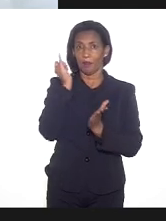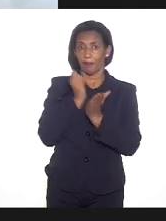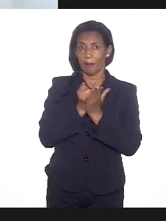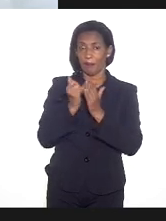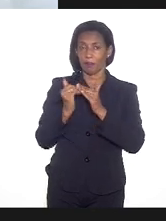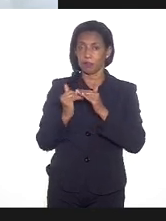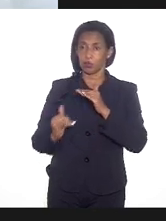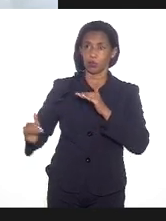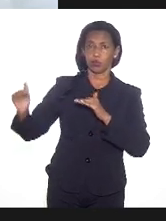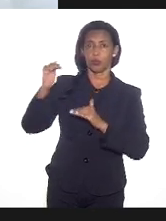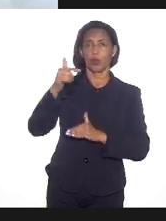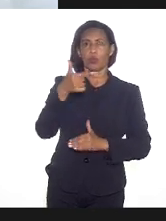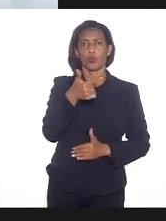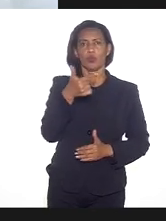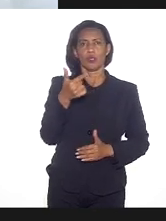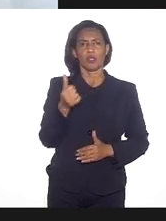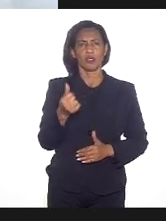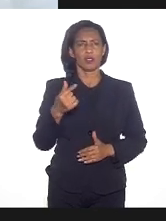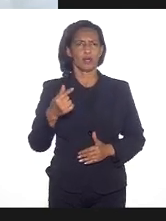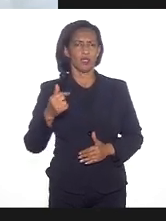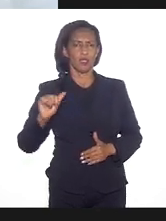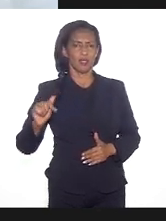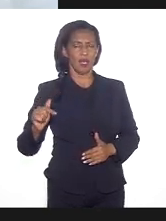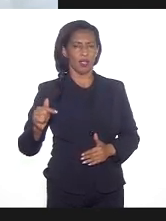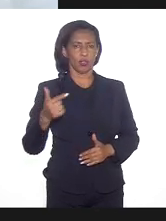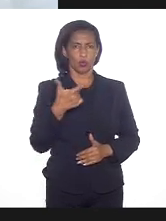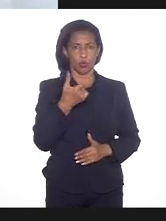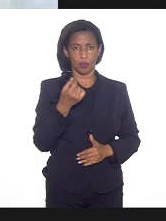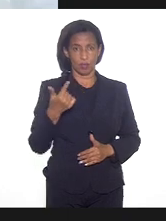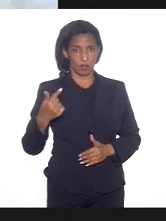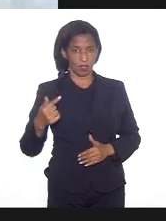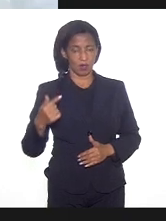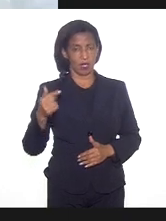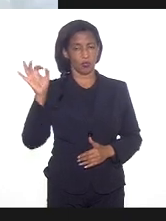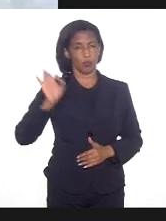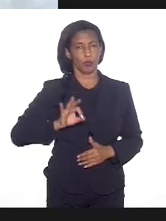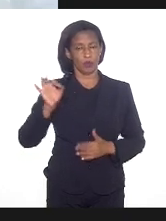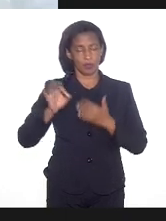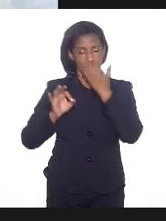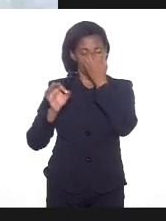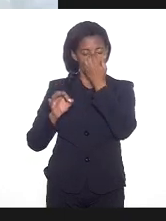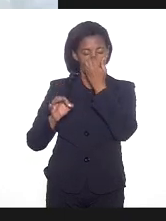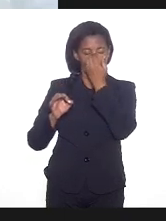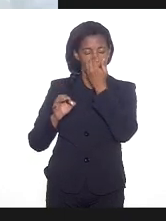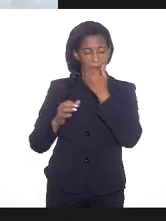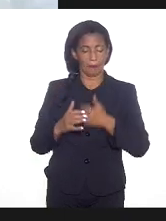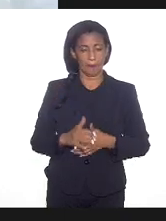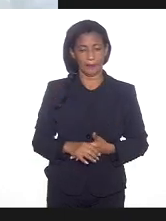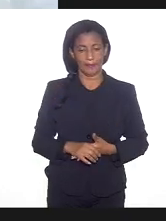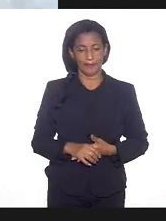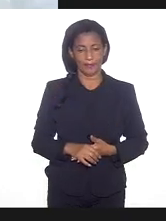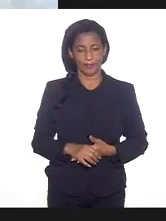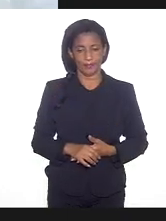a 217%, indicando uma insolvência para o problema do déficit atuarial.